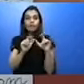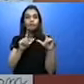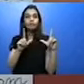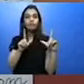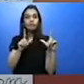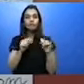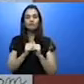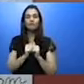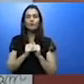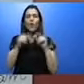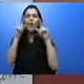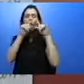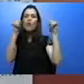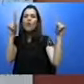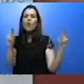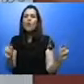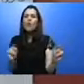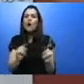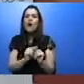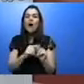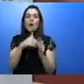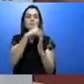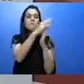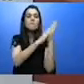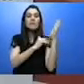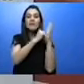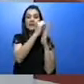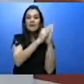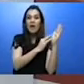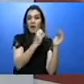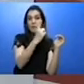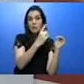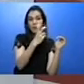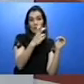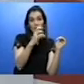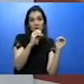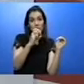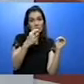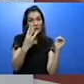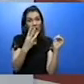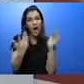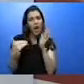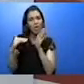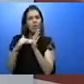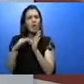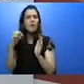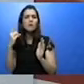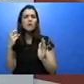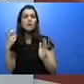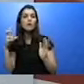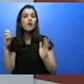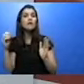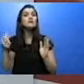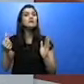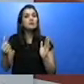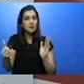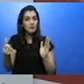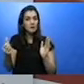O quadro foi pintado entre 1503 e 1506. Ponto